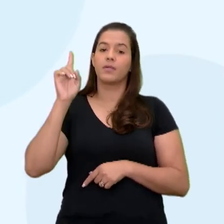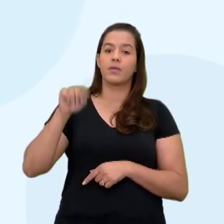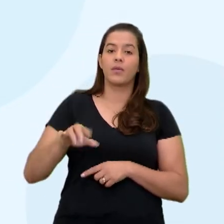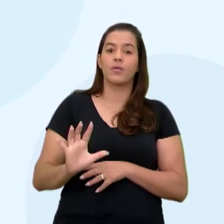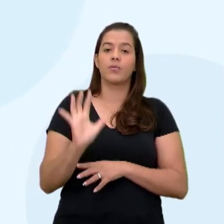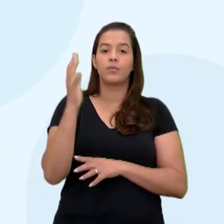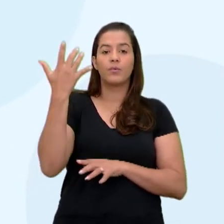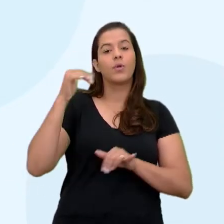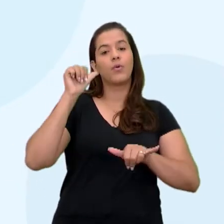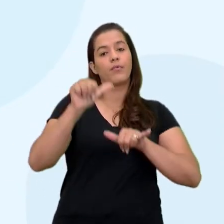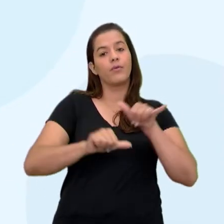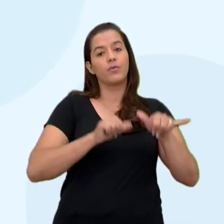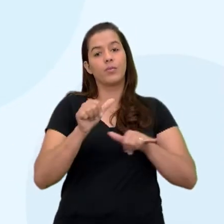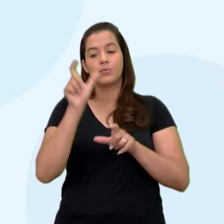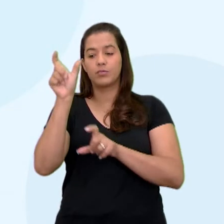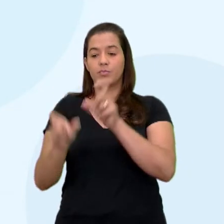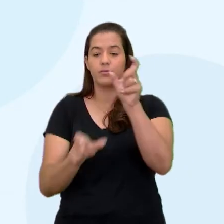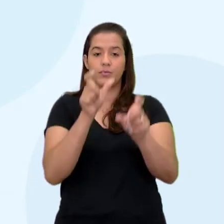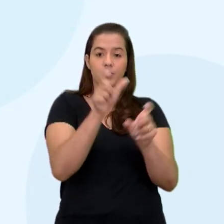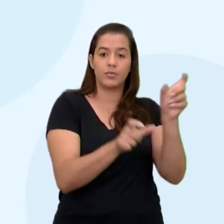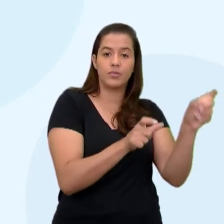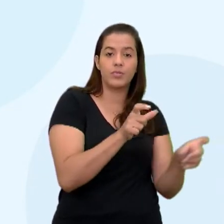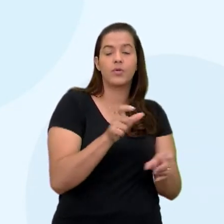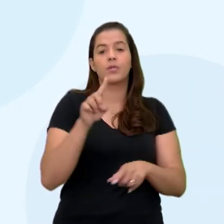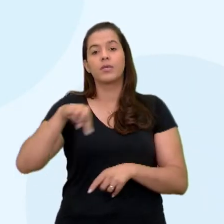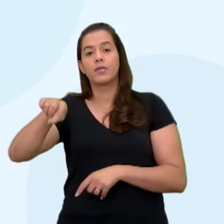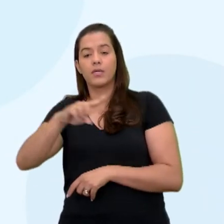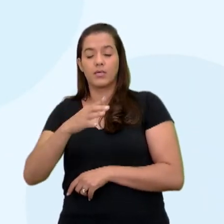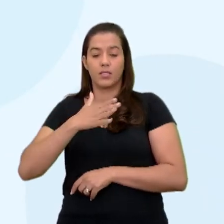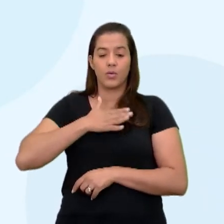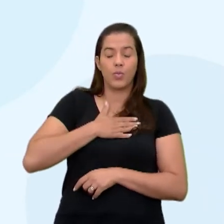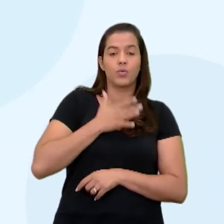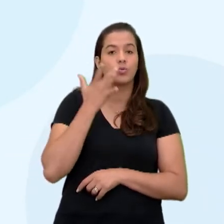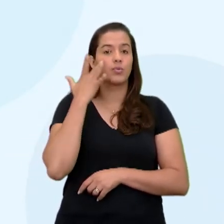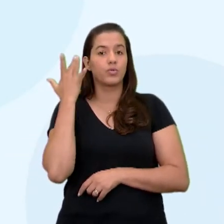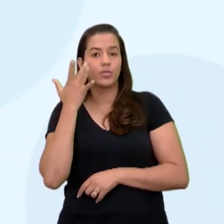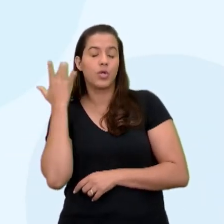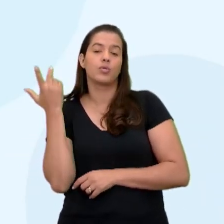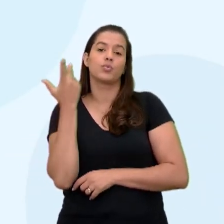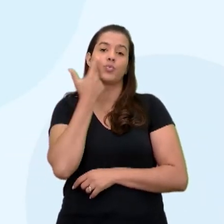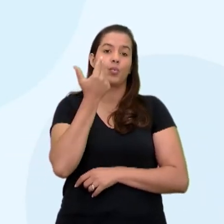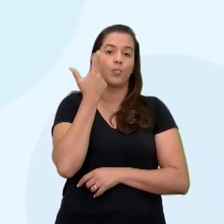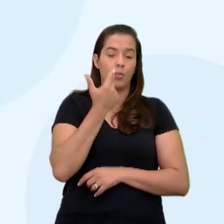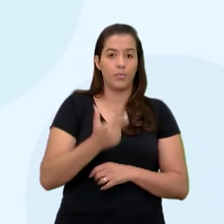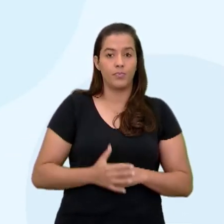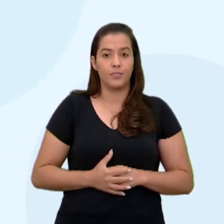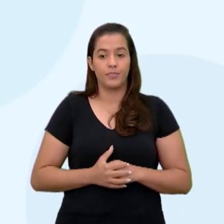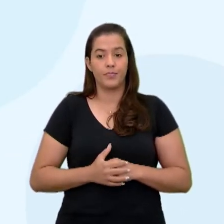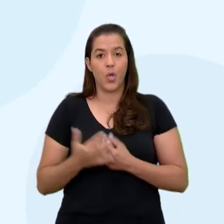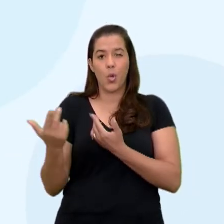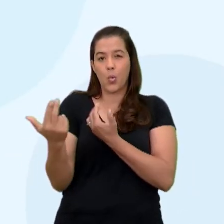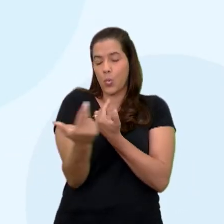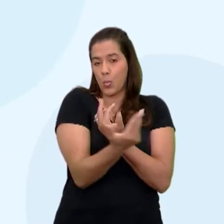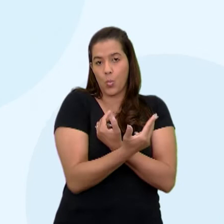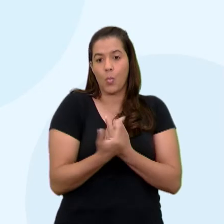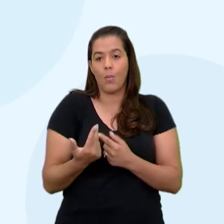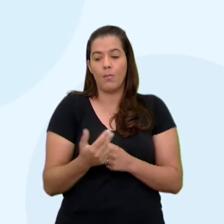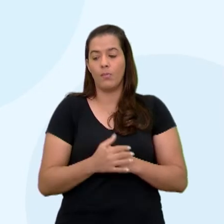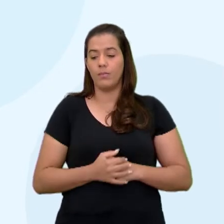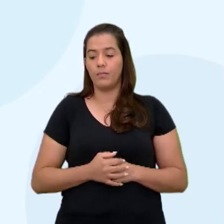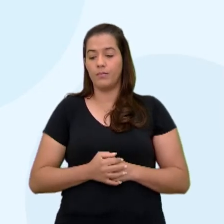associação entre pessoas com gostos estéticos comuns. Vou fazer um parênteses aqui